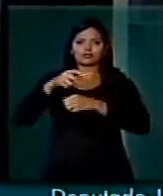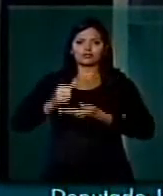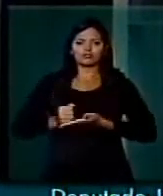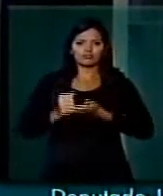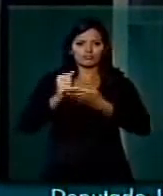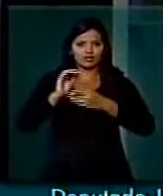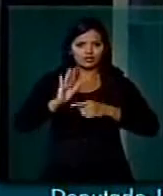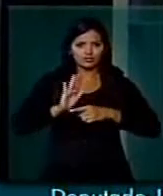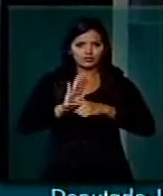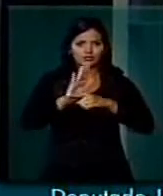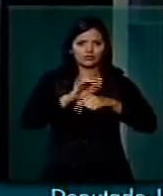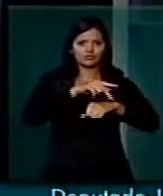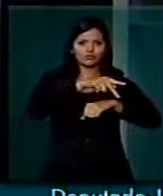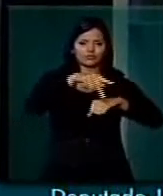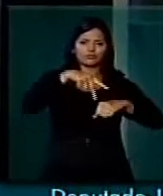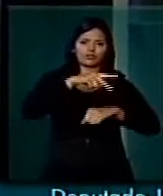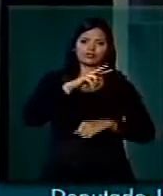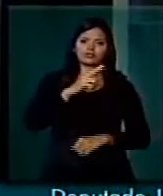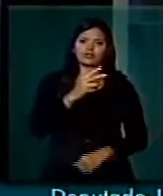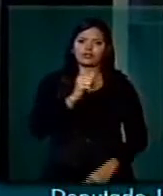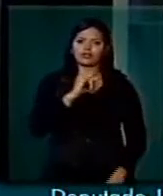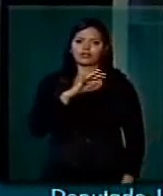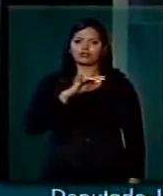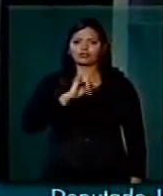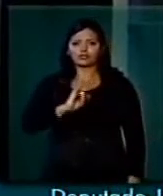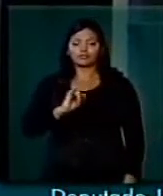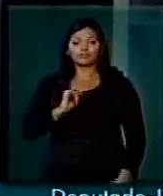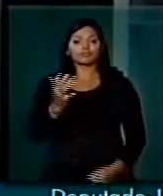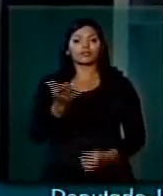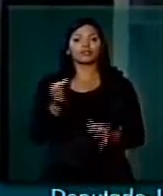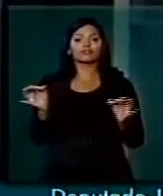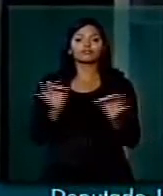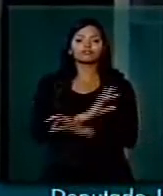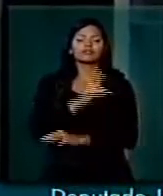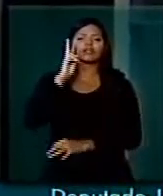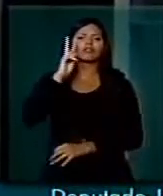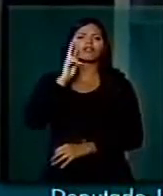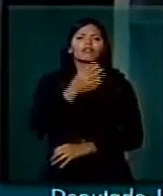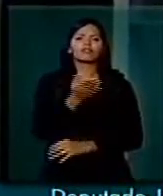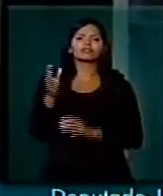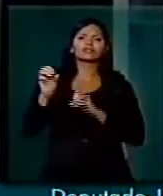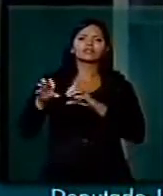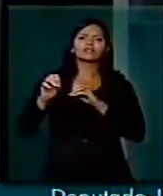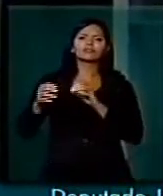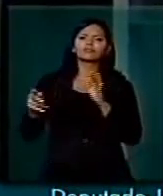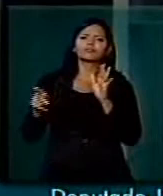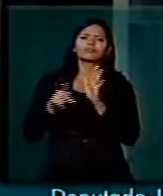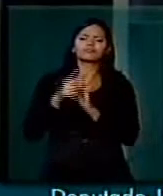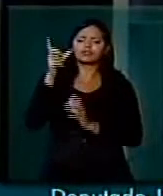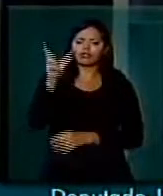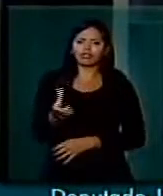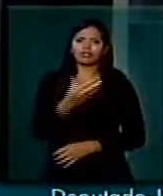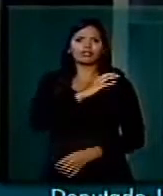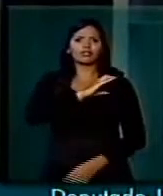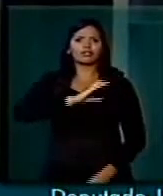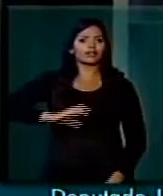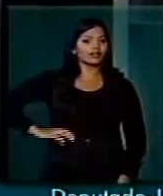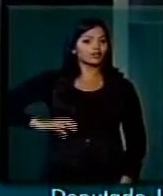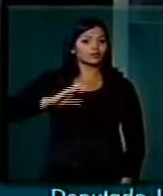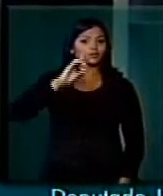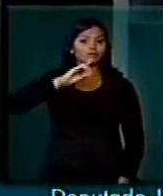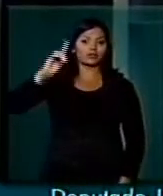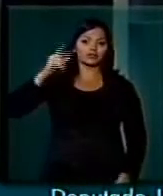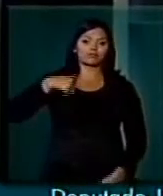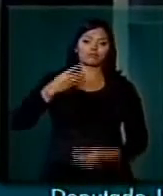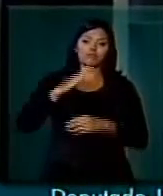mãos para o Haiti. Quero concluir lembrando de um ensinamento do próprio Cristo: melhor é dar do